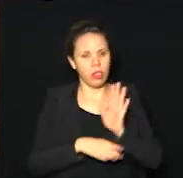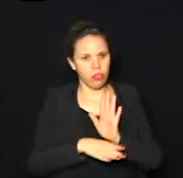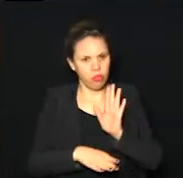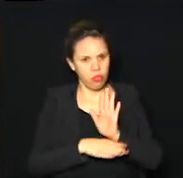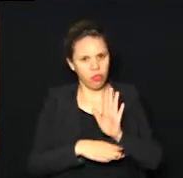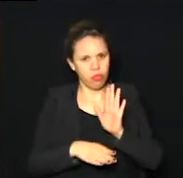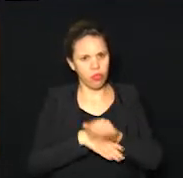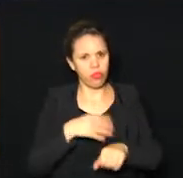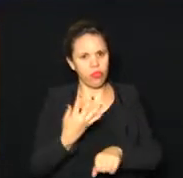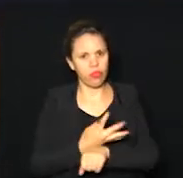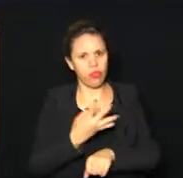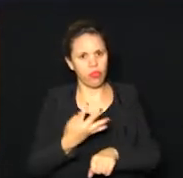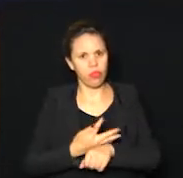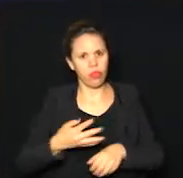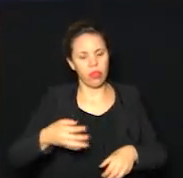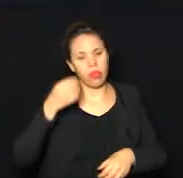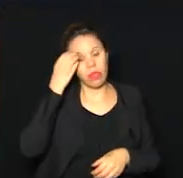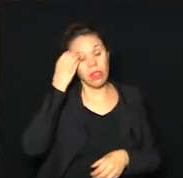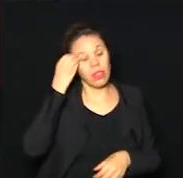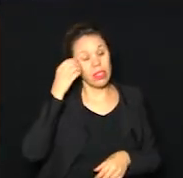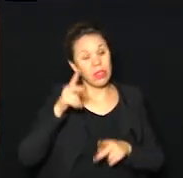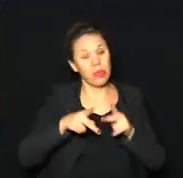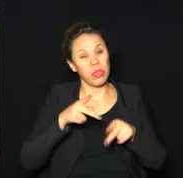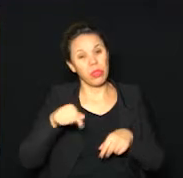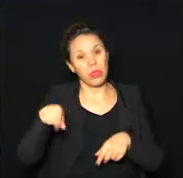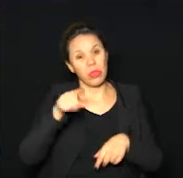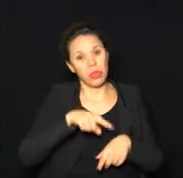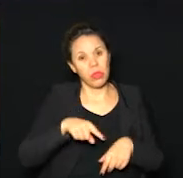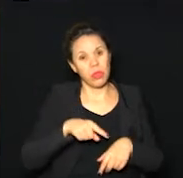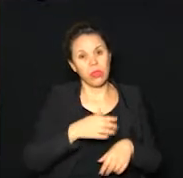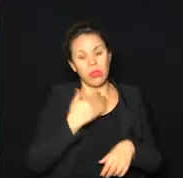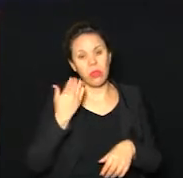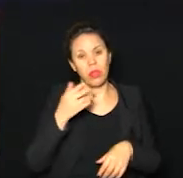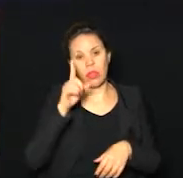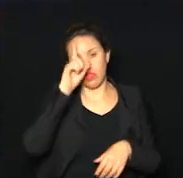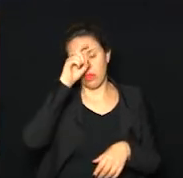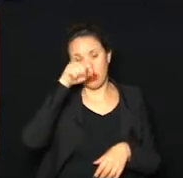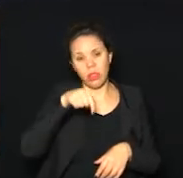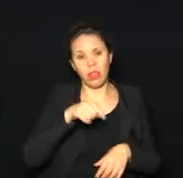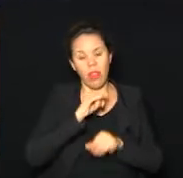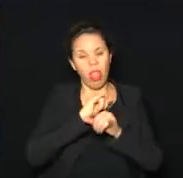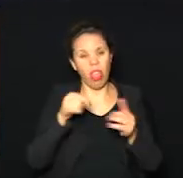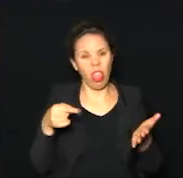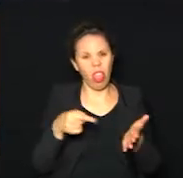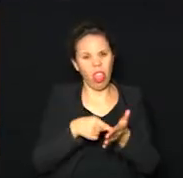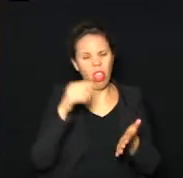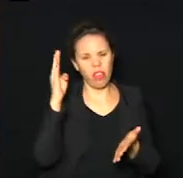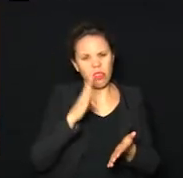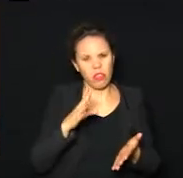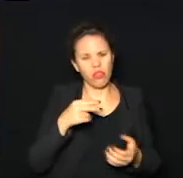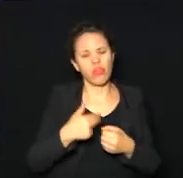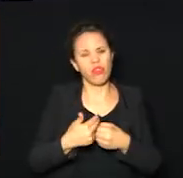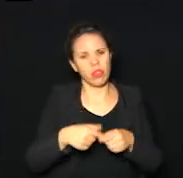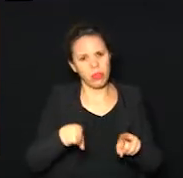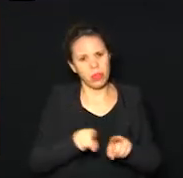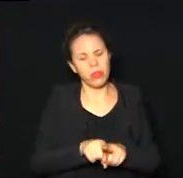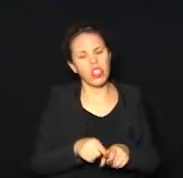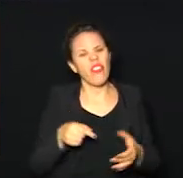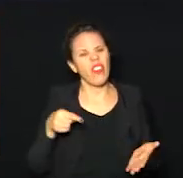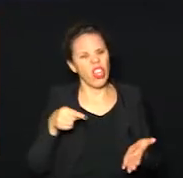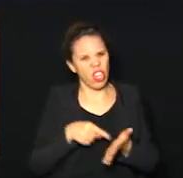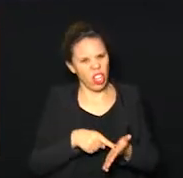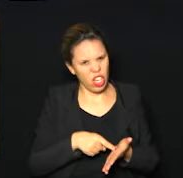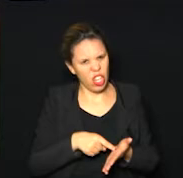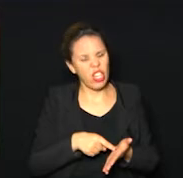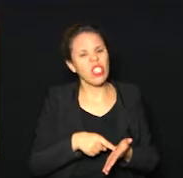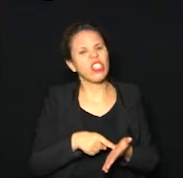a alça de caixão dos nossos trabalhadores dos hospitais. E nós vamos denunciar, não só na Unicamp, mas em todo o Brasil. Nós vamos estar denunciando,